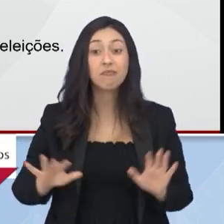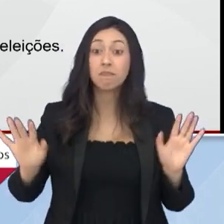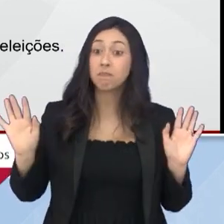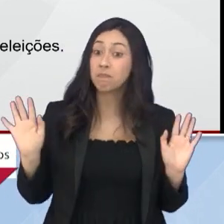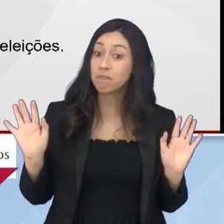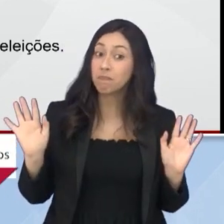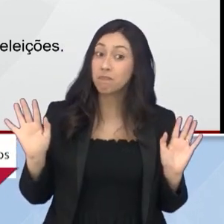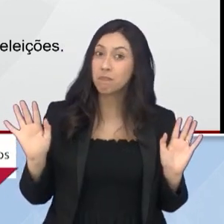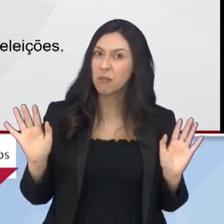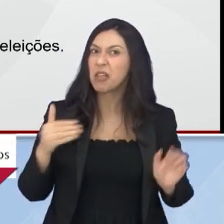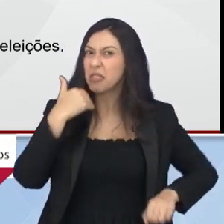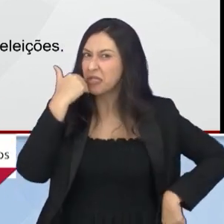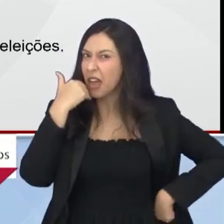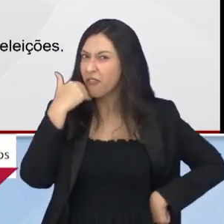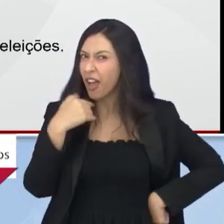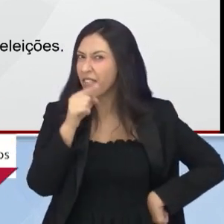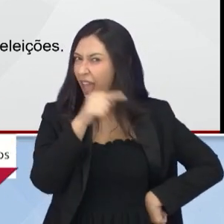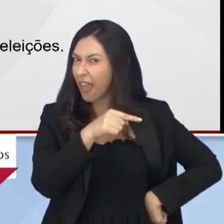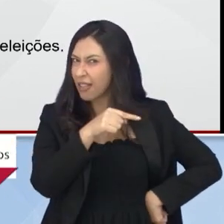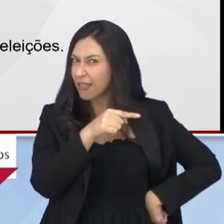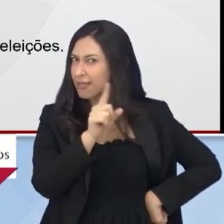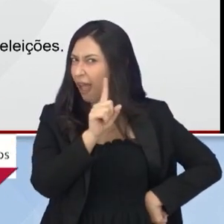então proibido